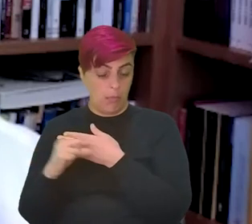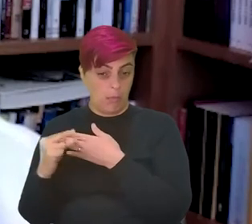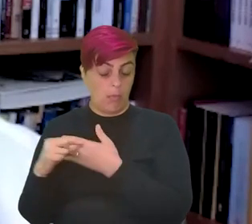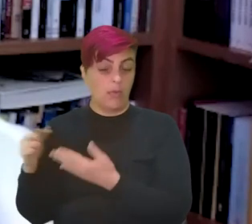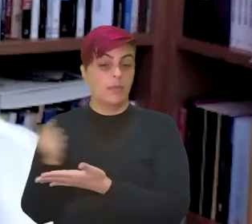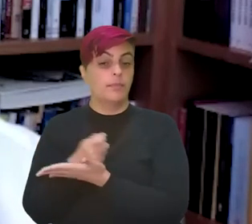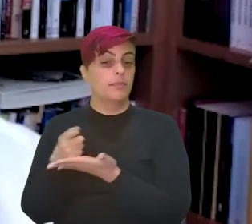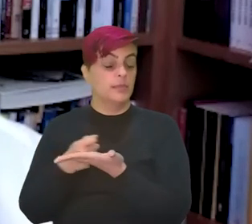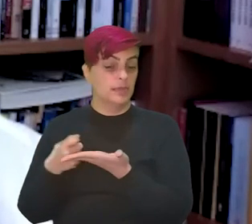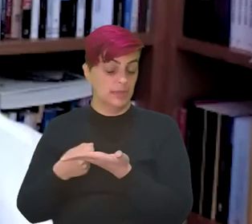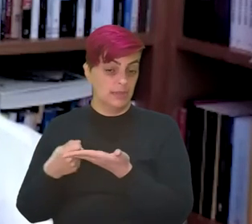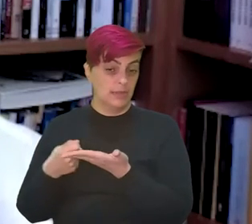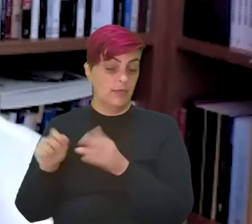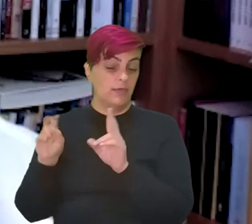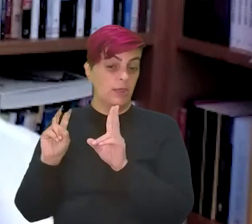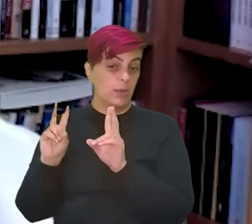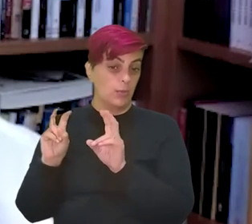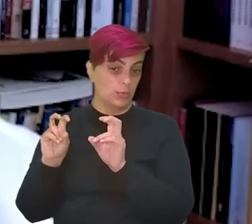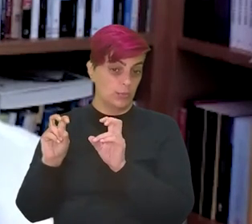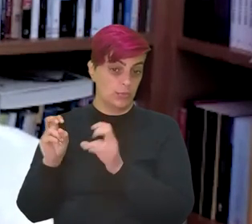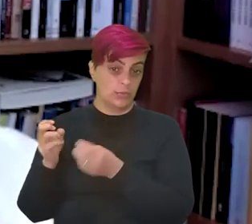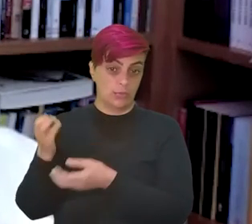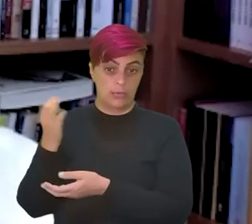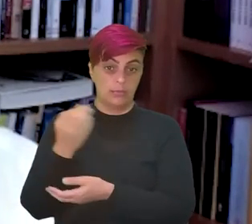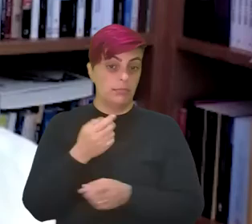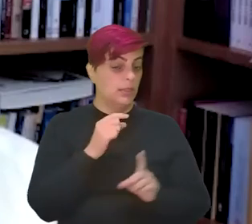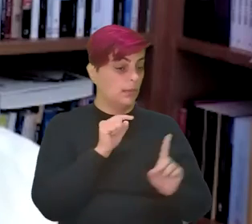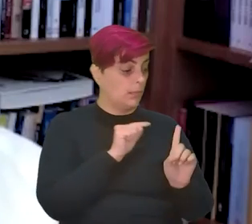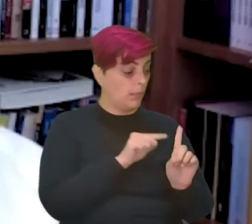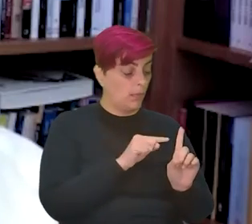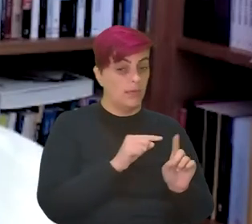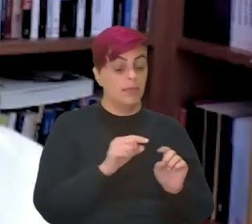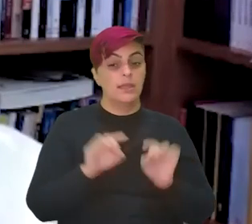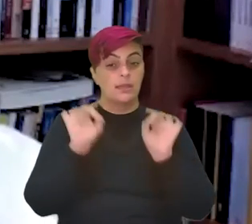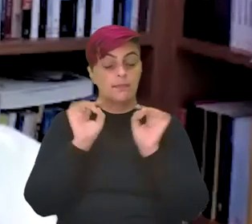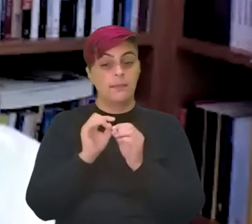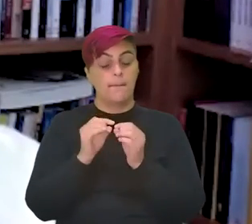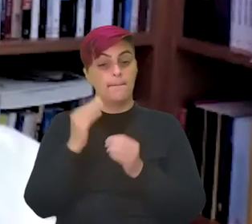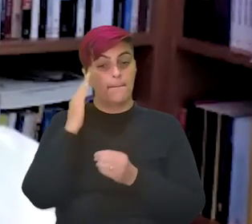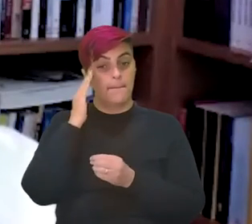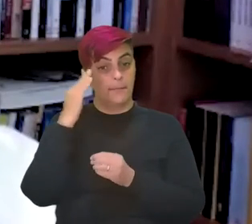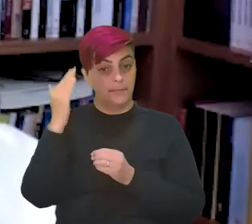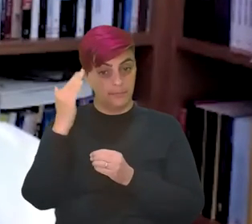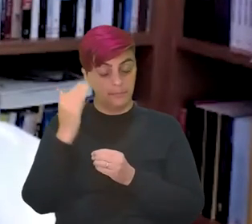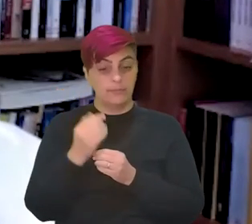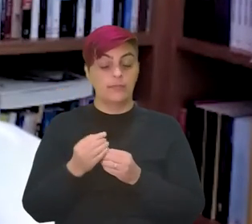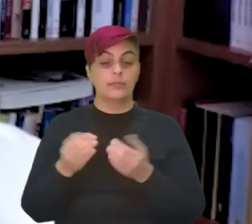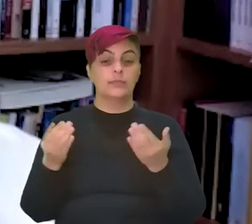escrito recentemente sobre Malinowski, especialmente nesse momento,